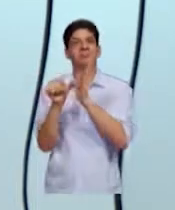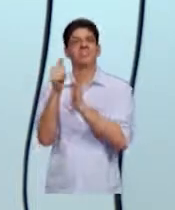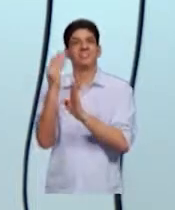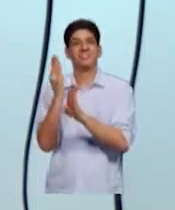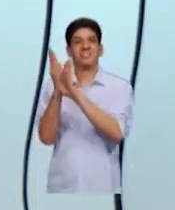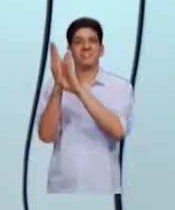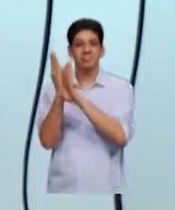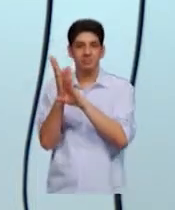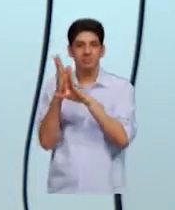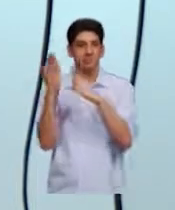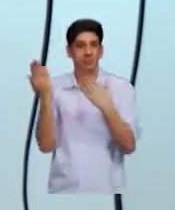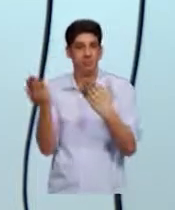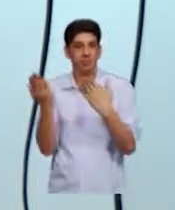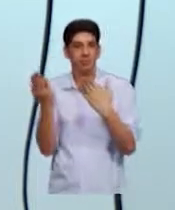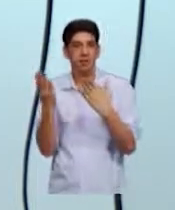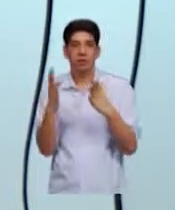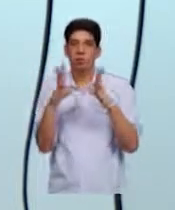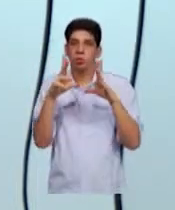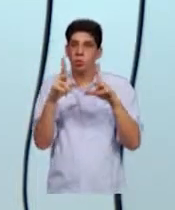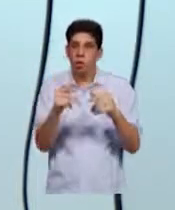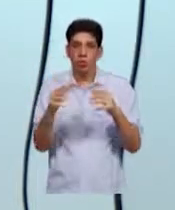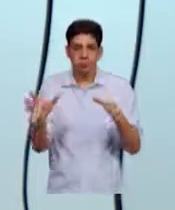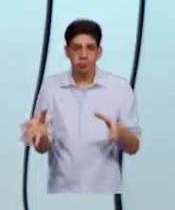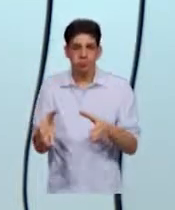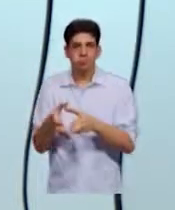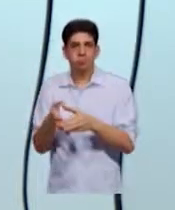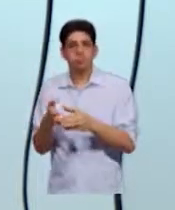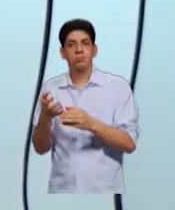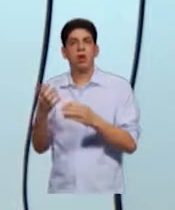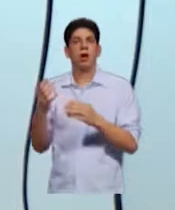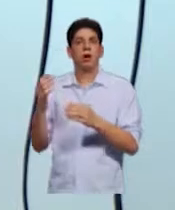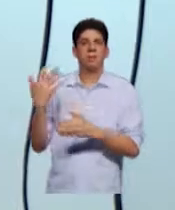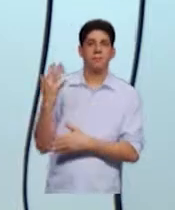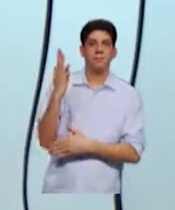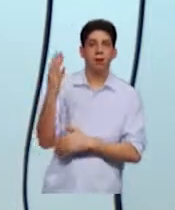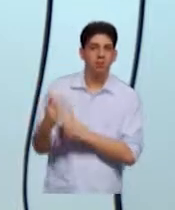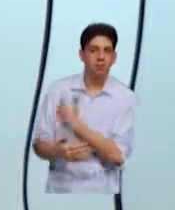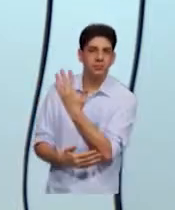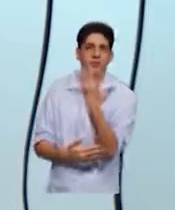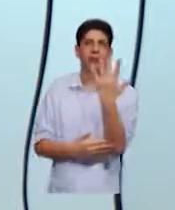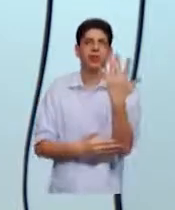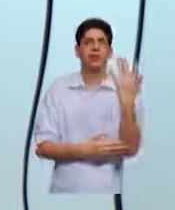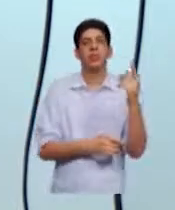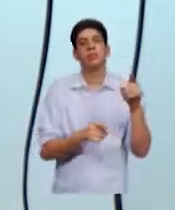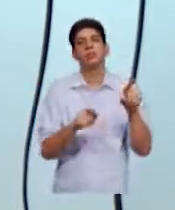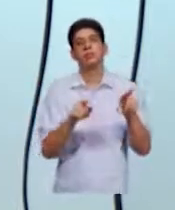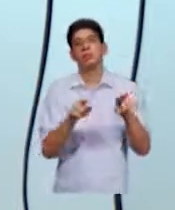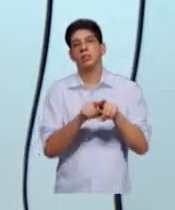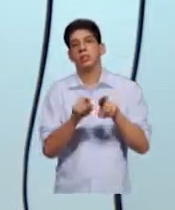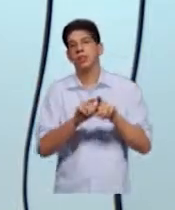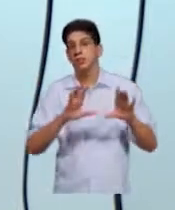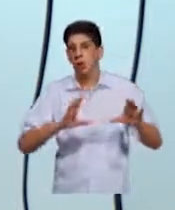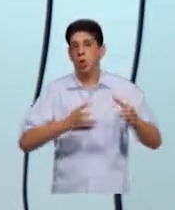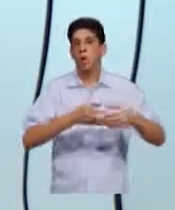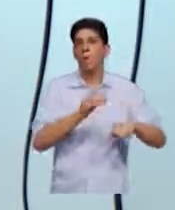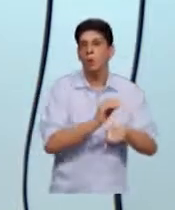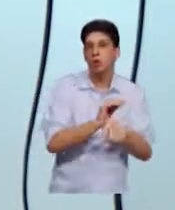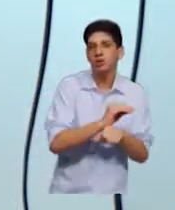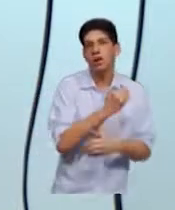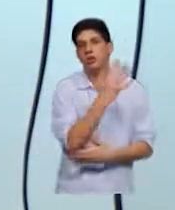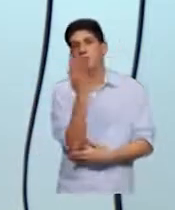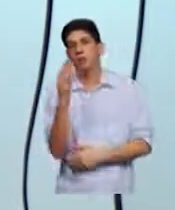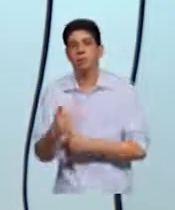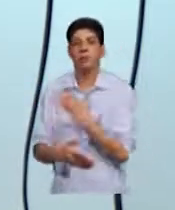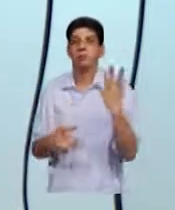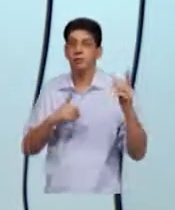trouxe muita preocupação do meio ambiente, da organização do meio ambiente, ocorreu muita